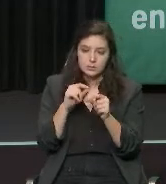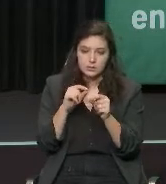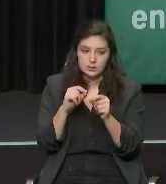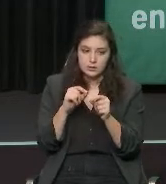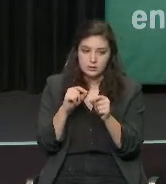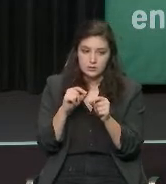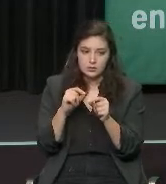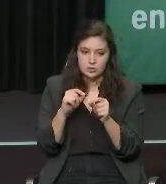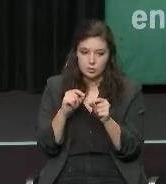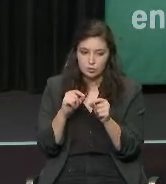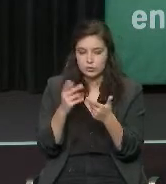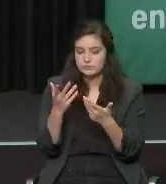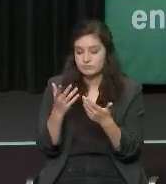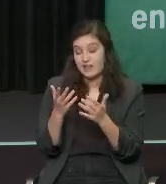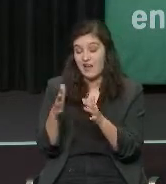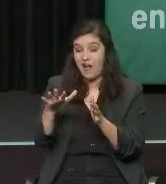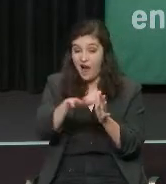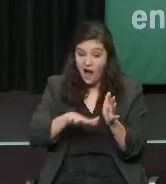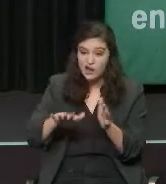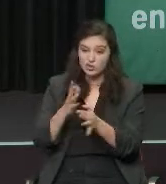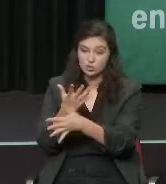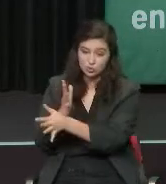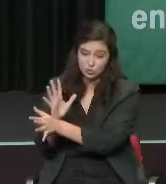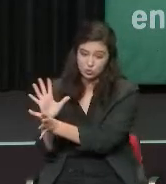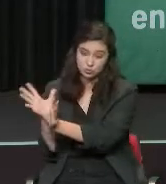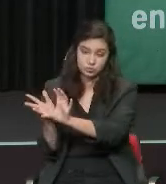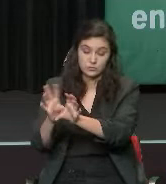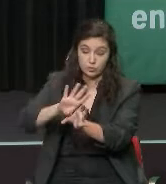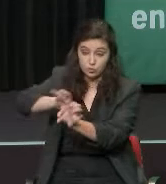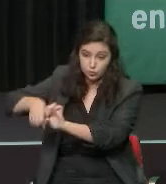podemos conseguir avaliar